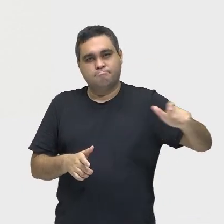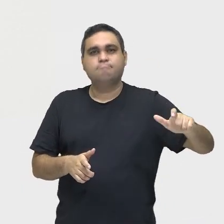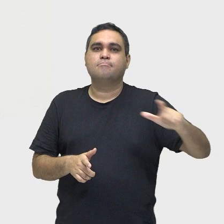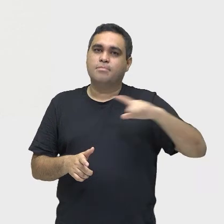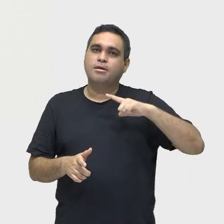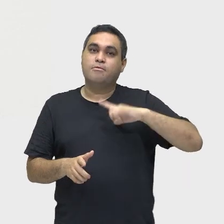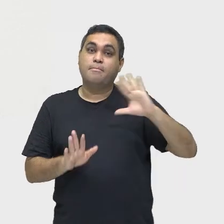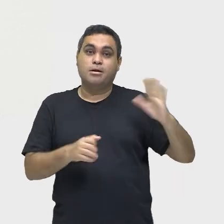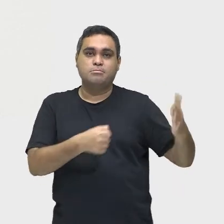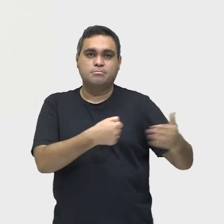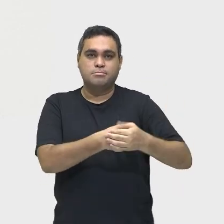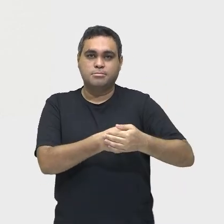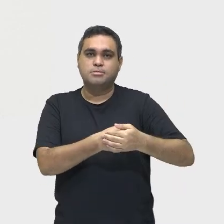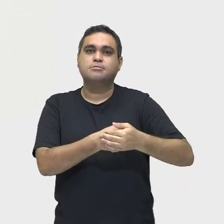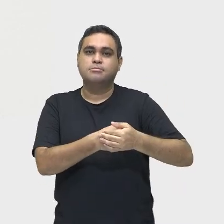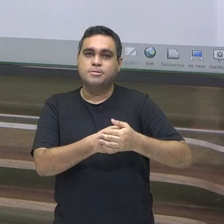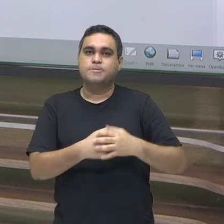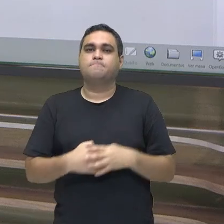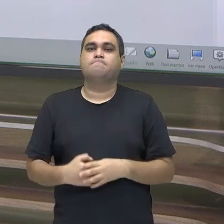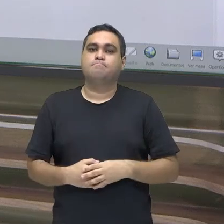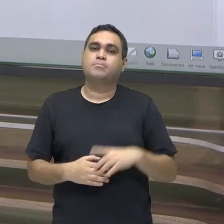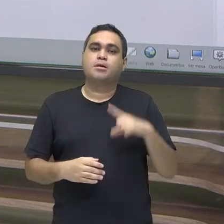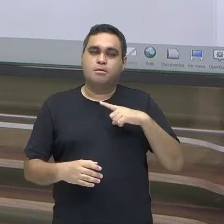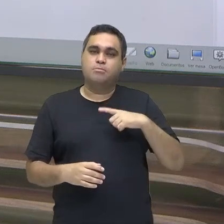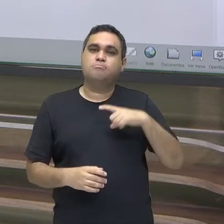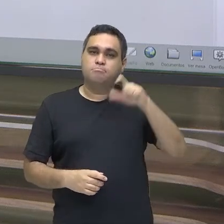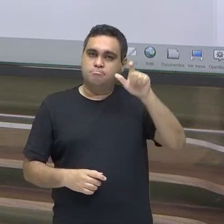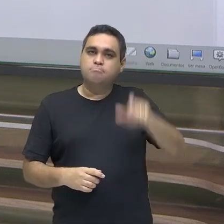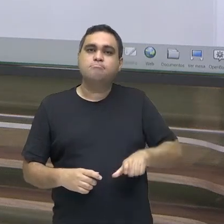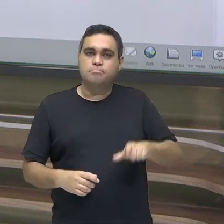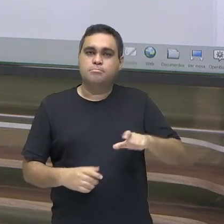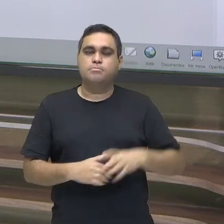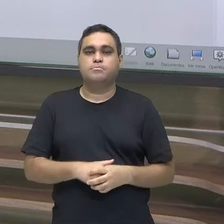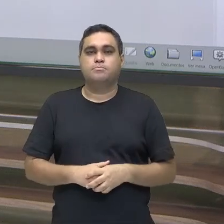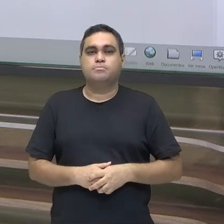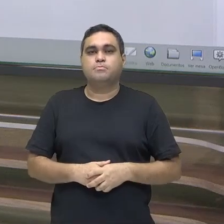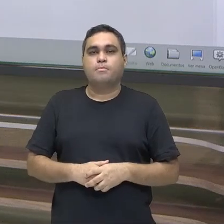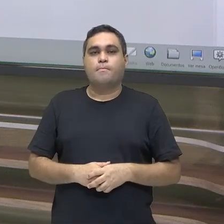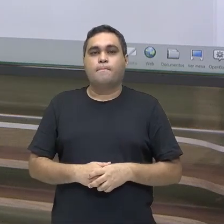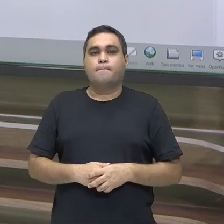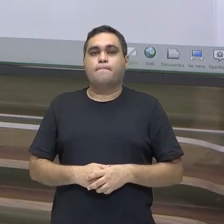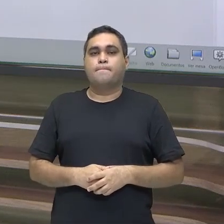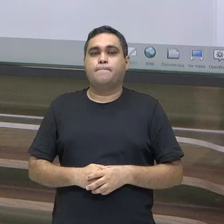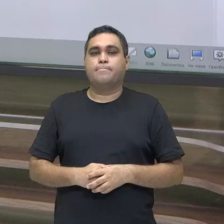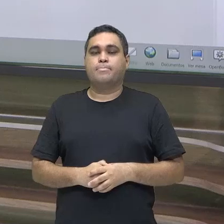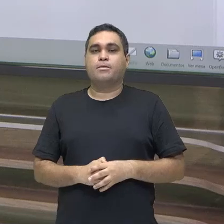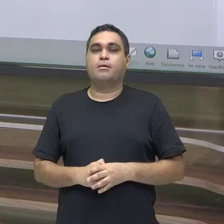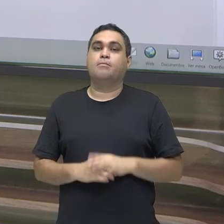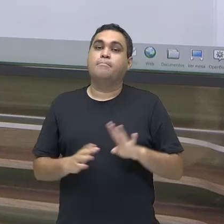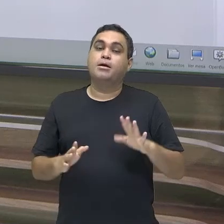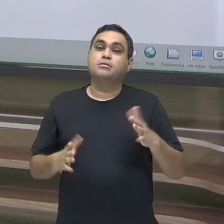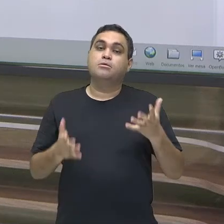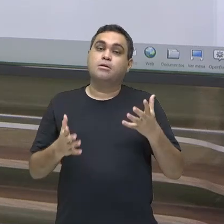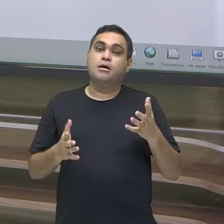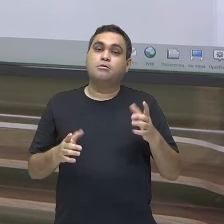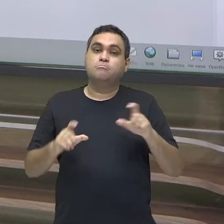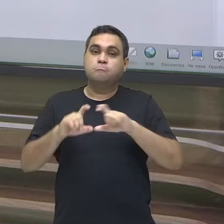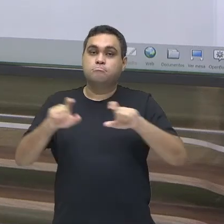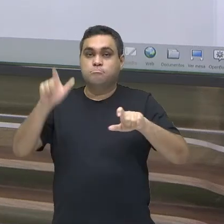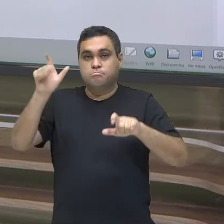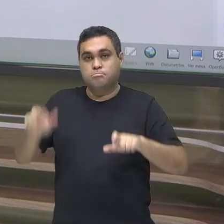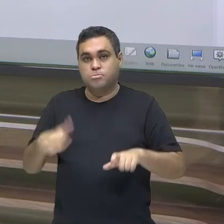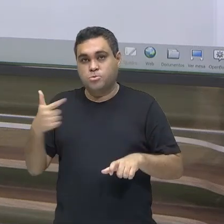festa. Portanto, na última eu tenho um sujeito indeterminado. Mas a letra que eu estou procurando, a alternativa, é a letra